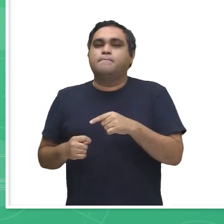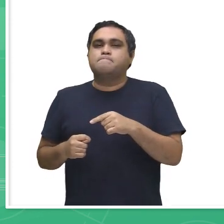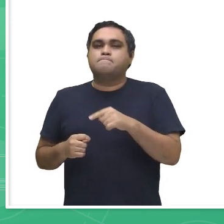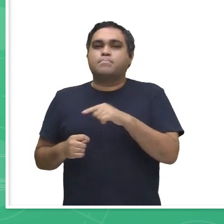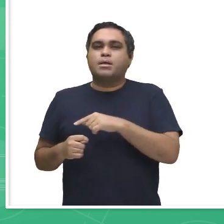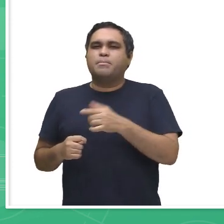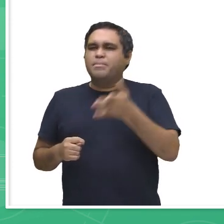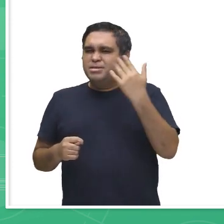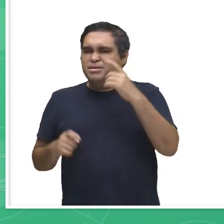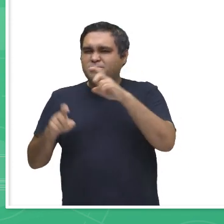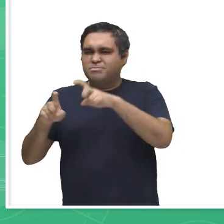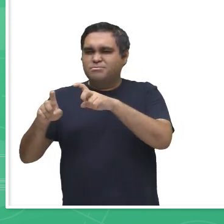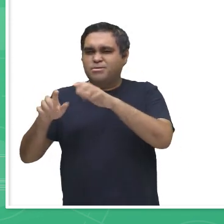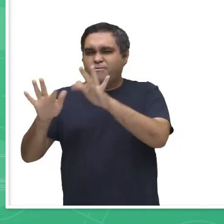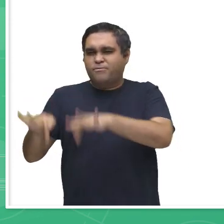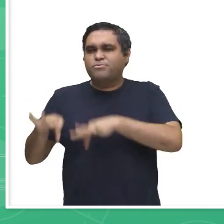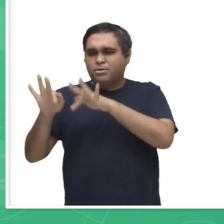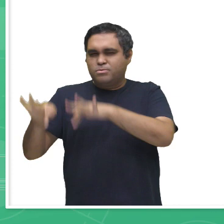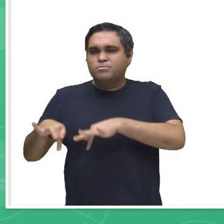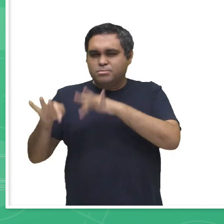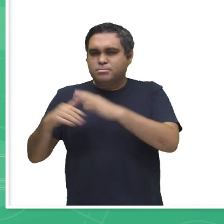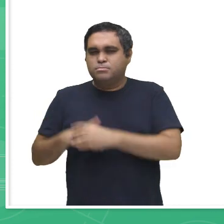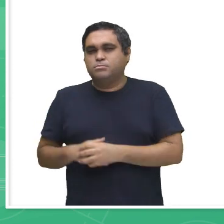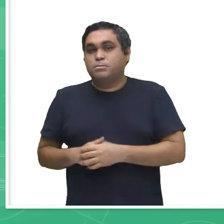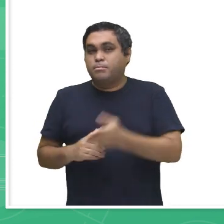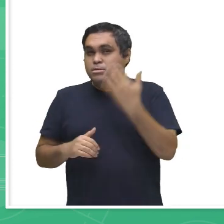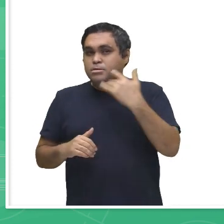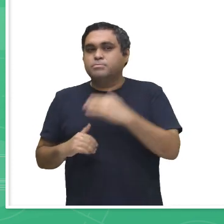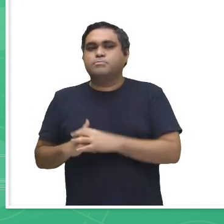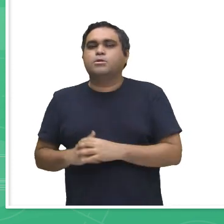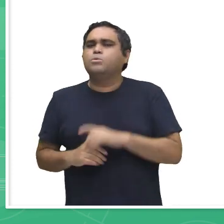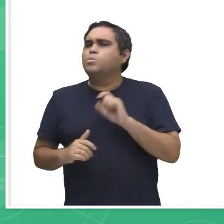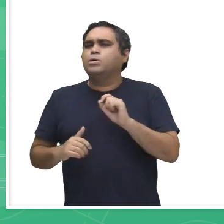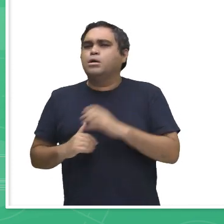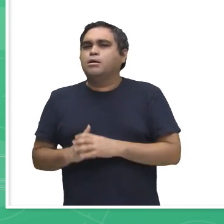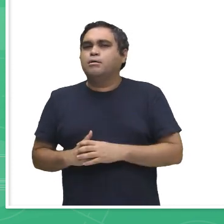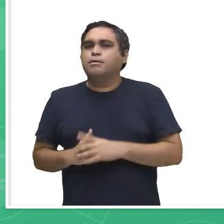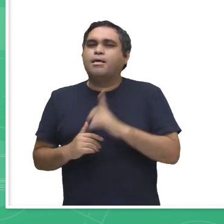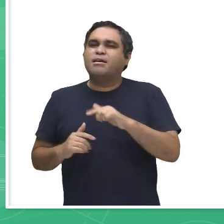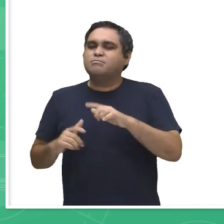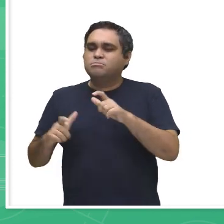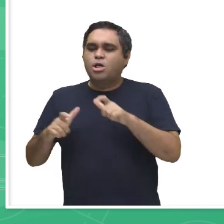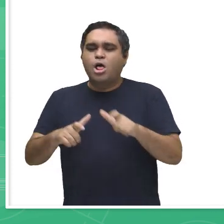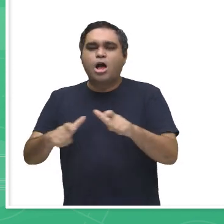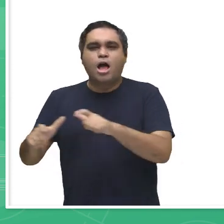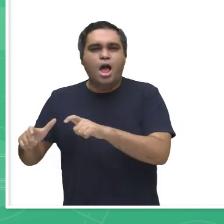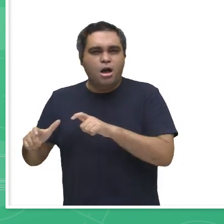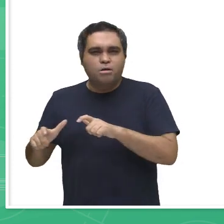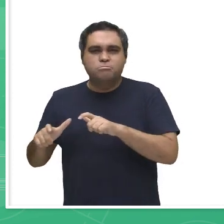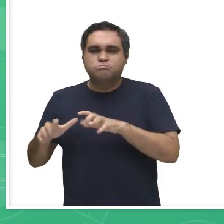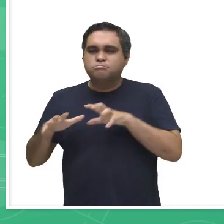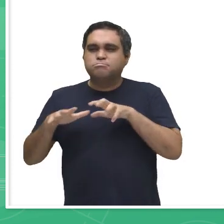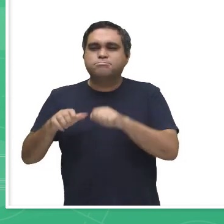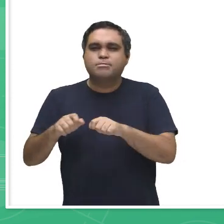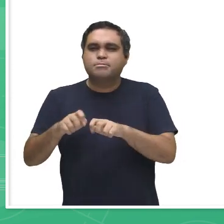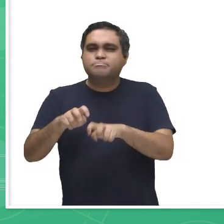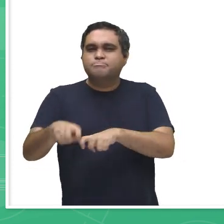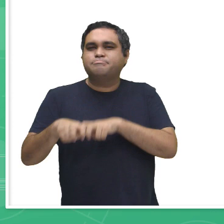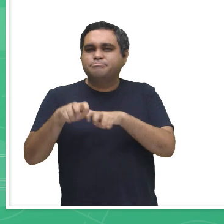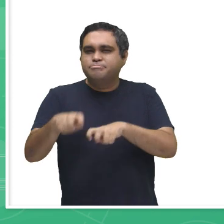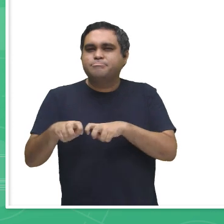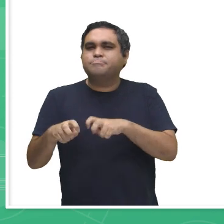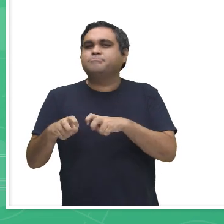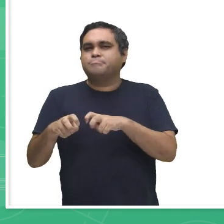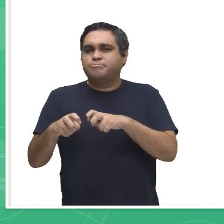economia feudal. Perfeito? O que era a economia feudal? Baseada em quê? Na terra, né? Vamos plantar, vamos pôr na terra.